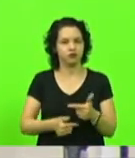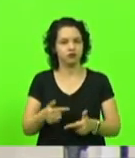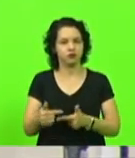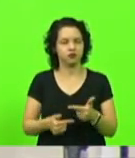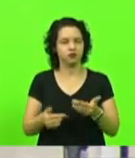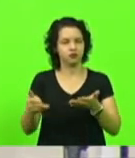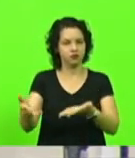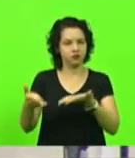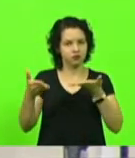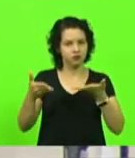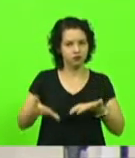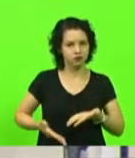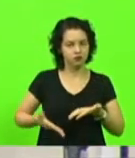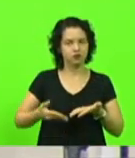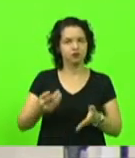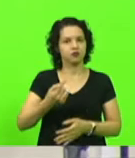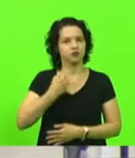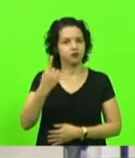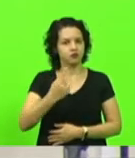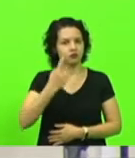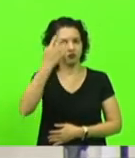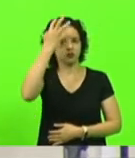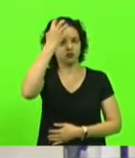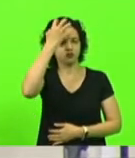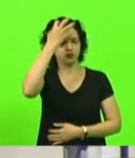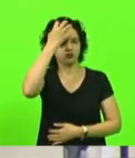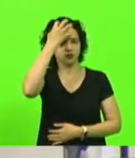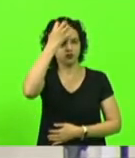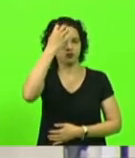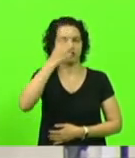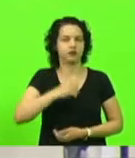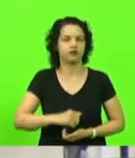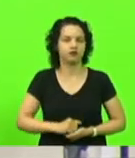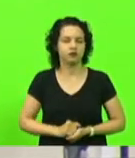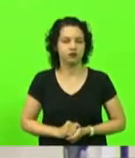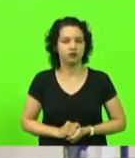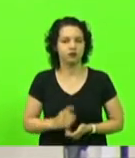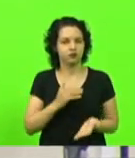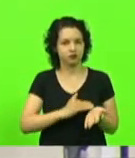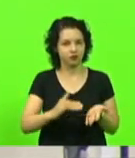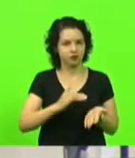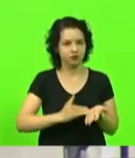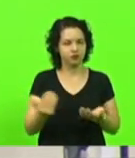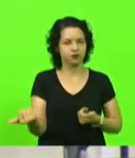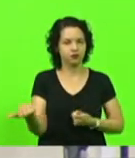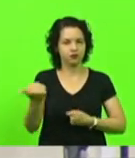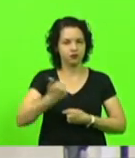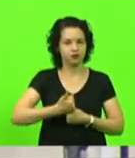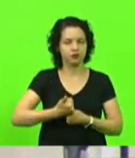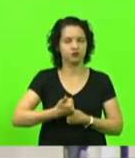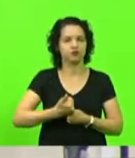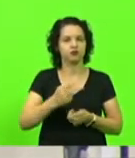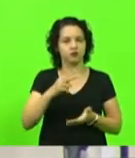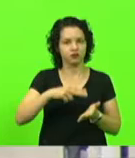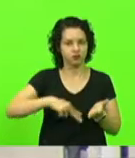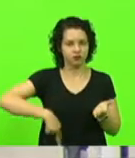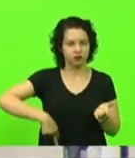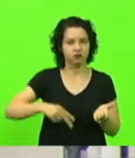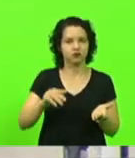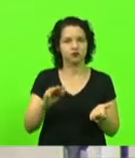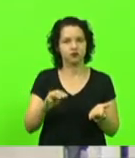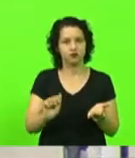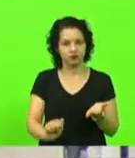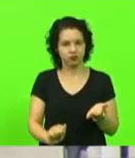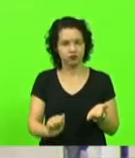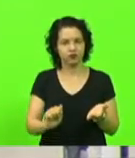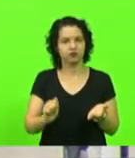convidou o senhor deputado Ismael dos Santos para, como secretário a DOC, proceder à leitura da